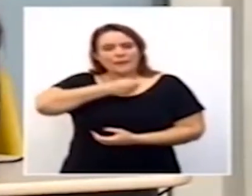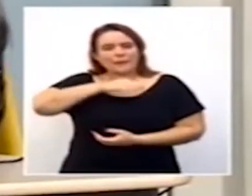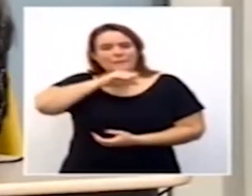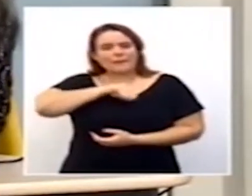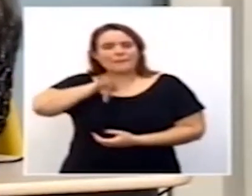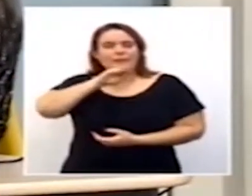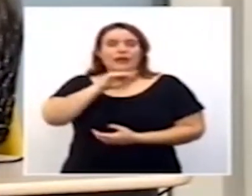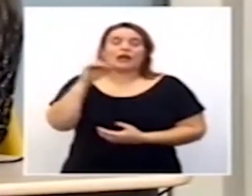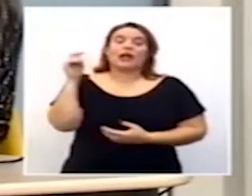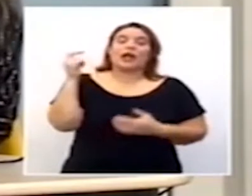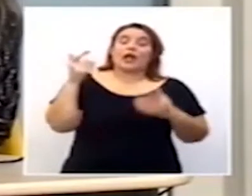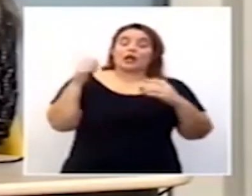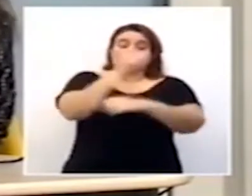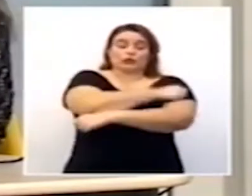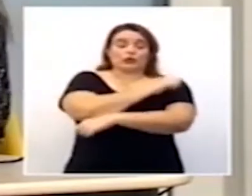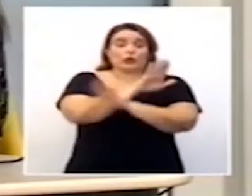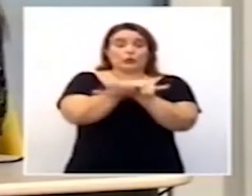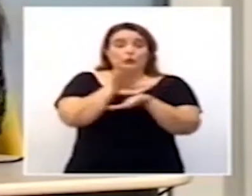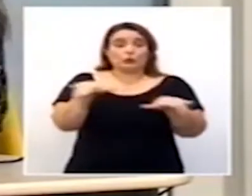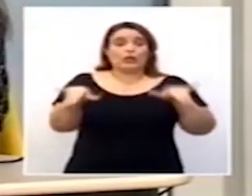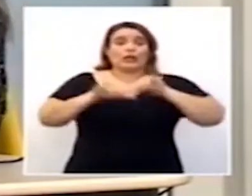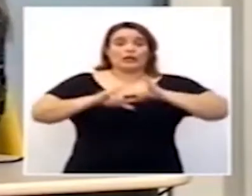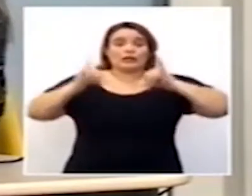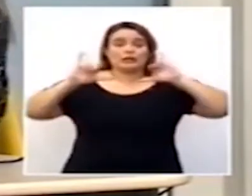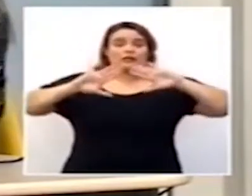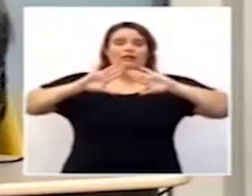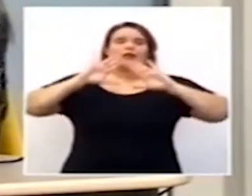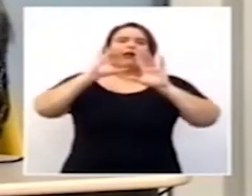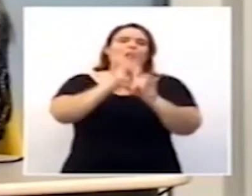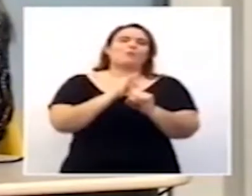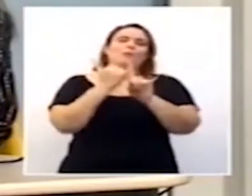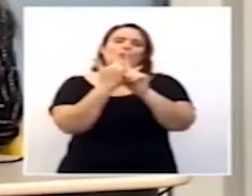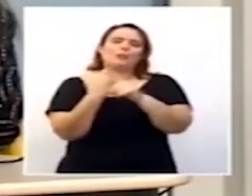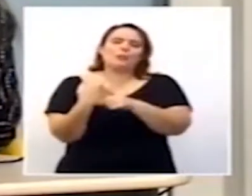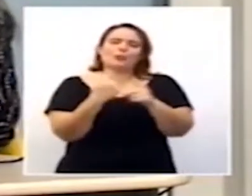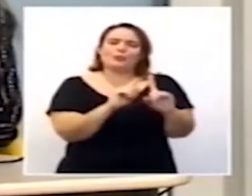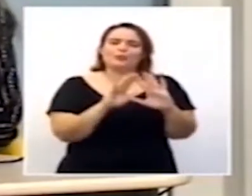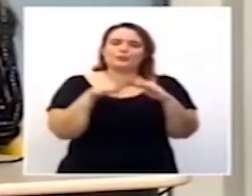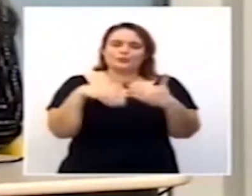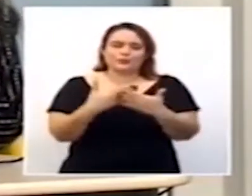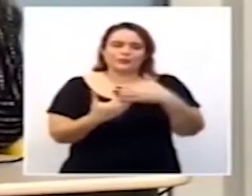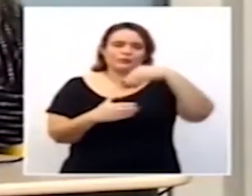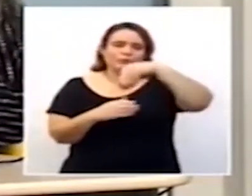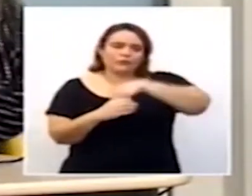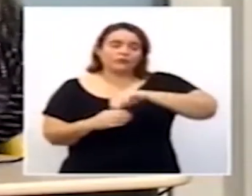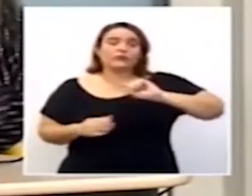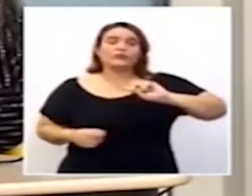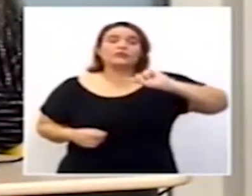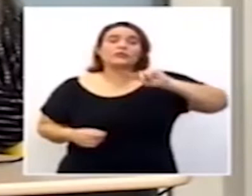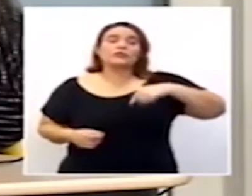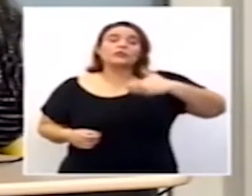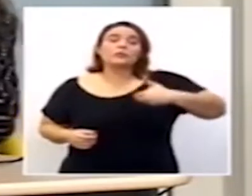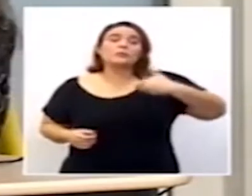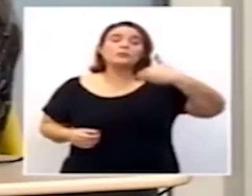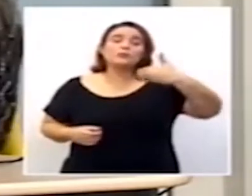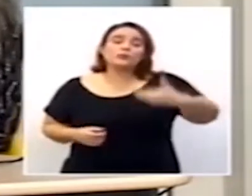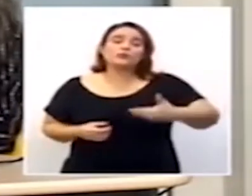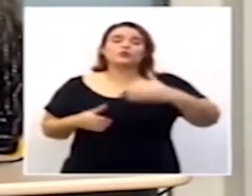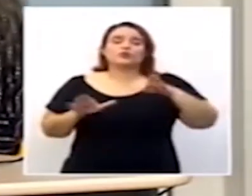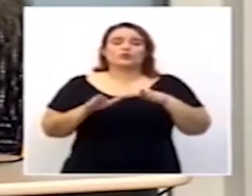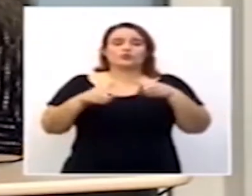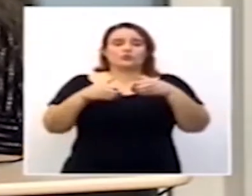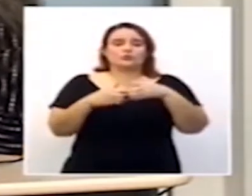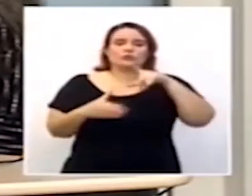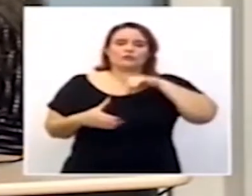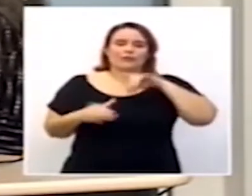campanha contra o bullying nas escolas depois o grupo fez um macaco uma campanha do